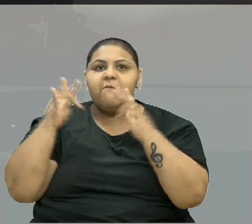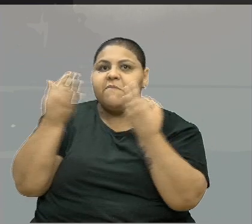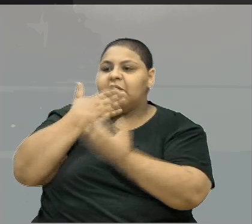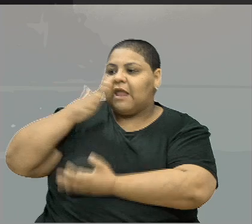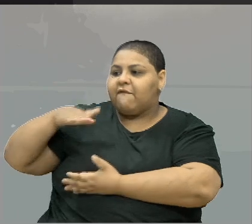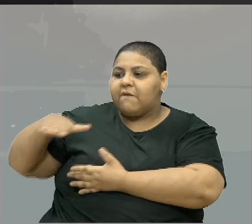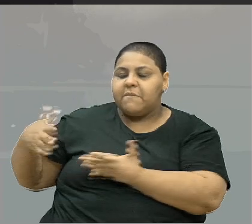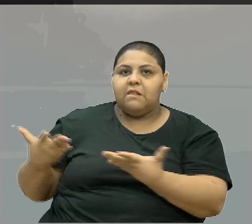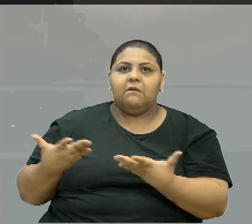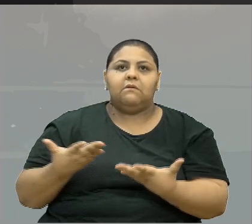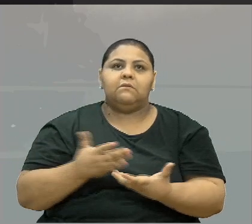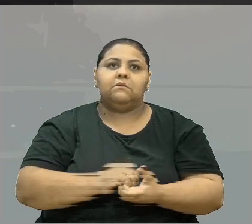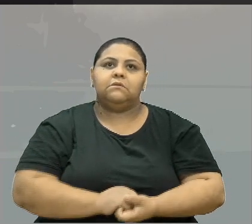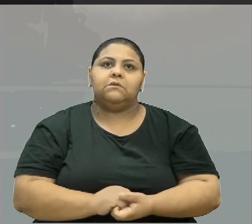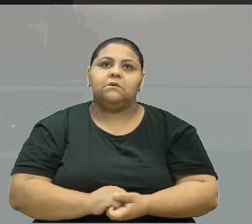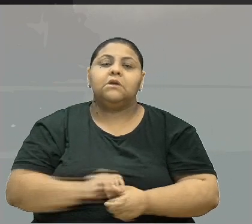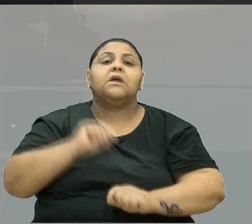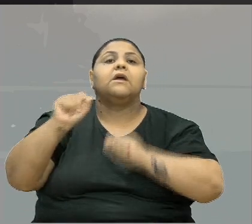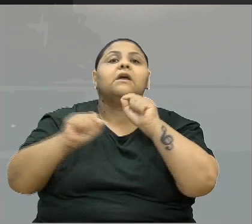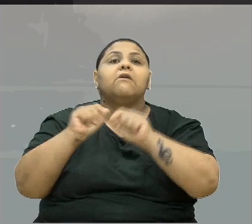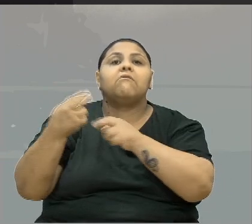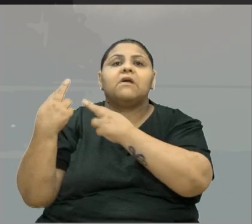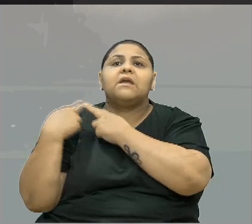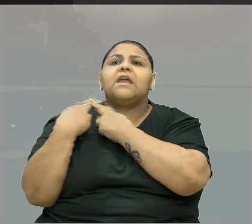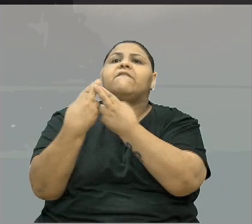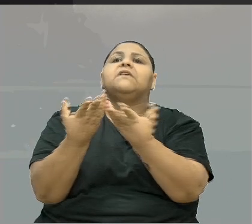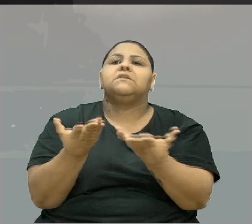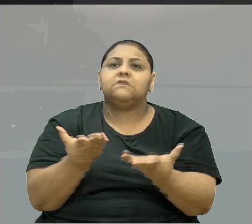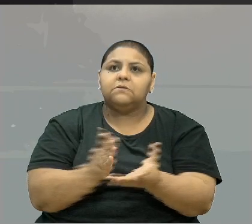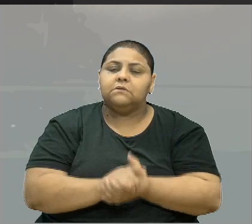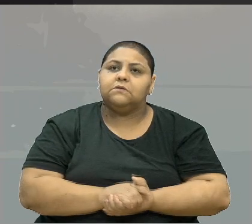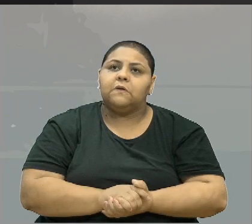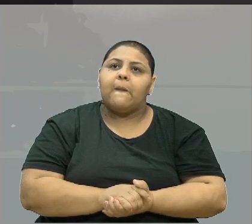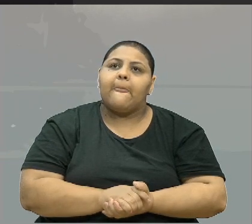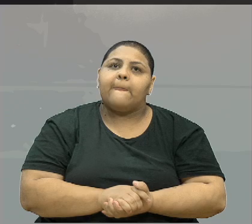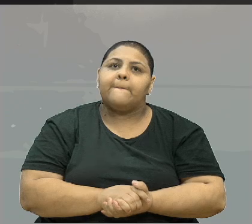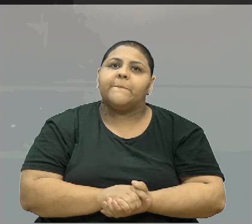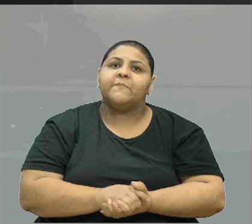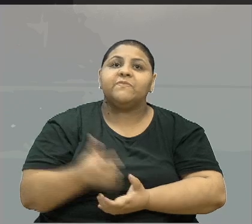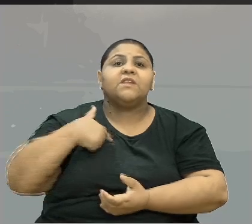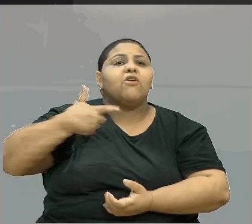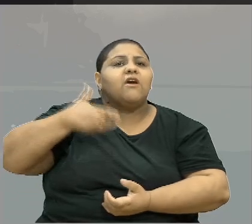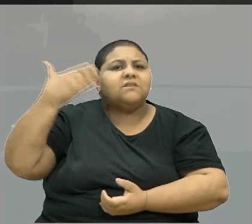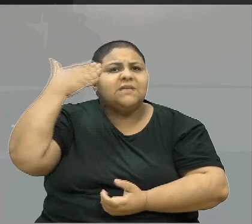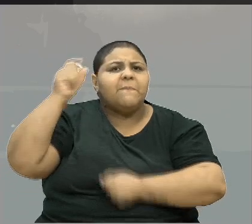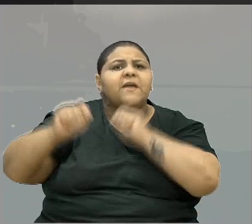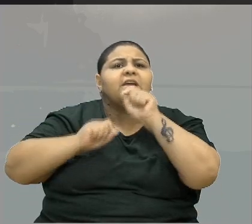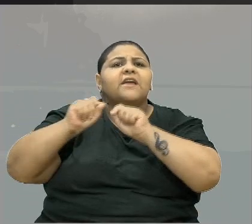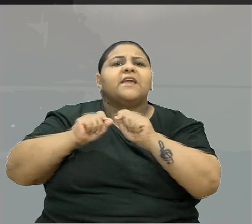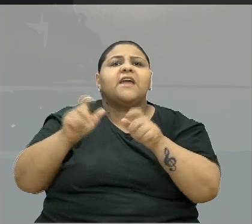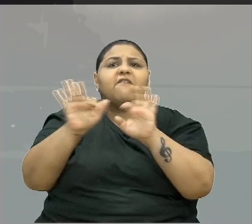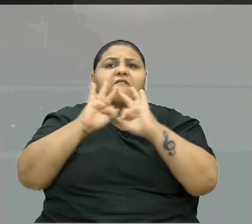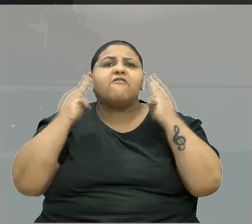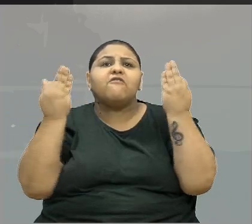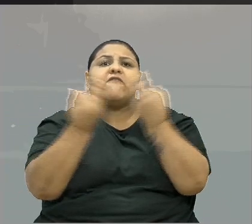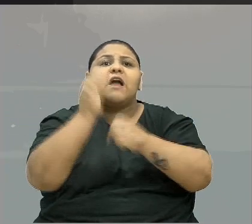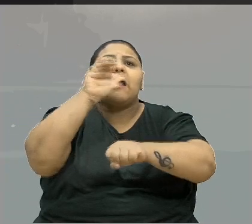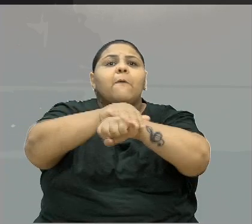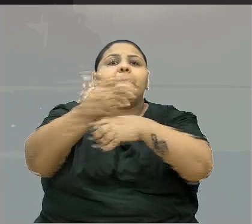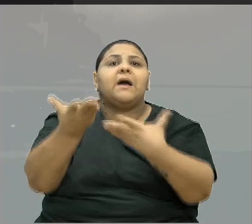uma família, quem é que vai responder? Eu quero saber quem é que a família vai